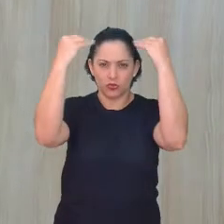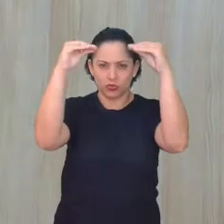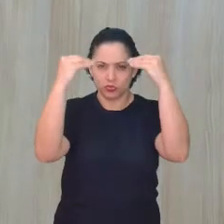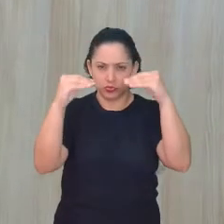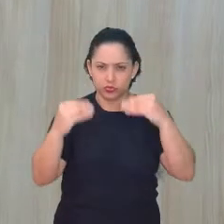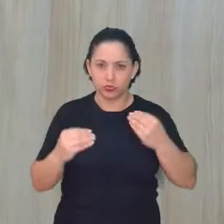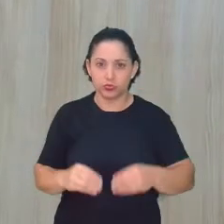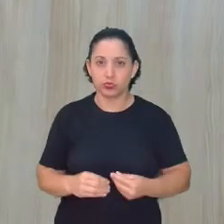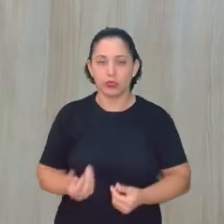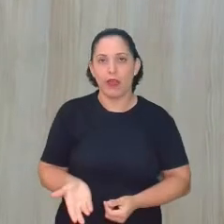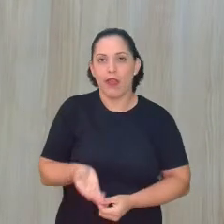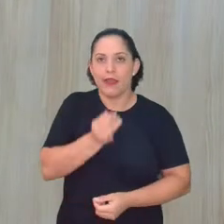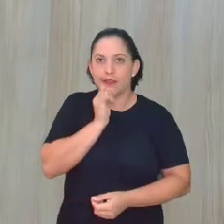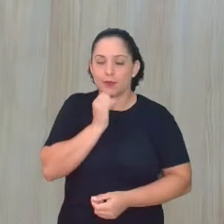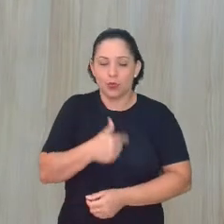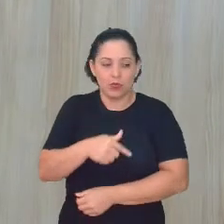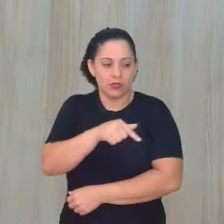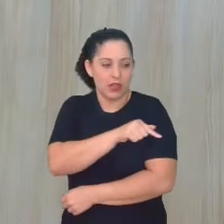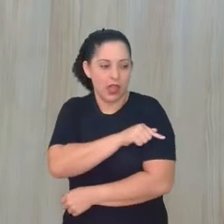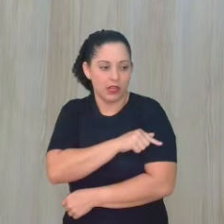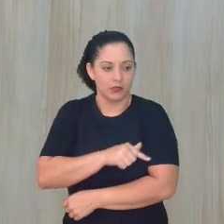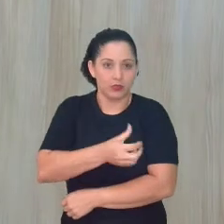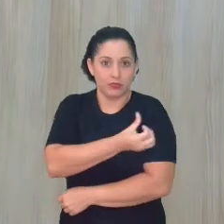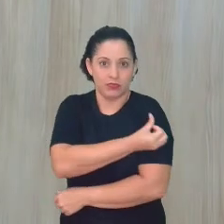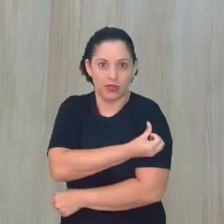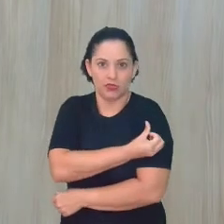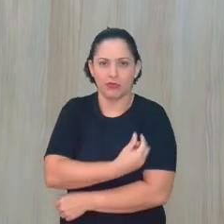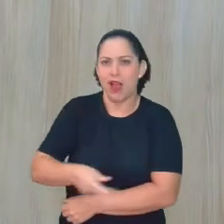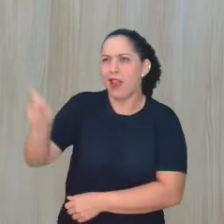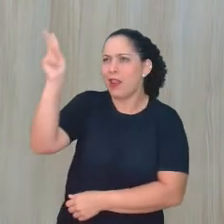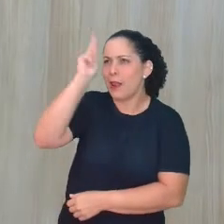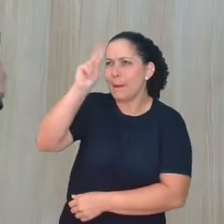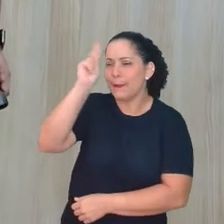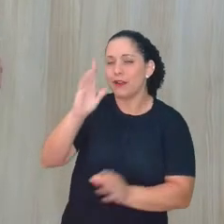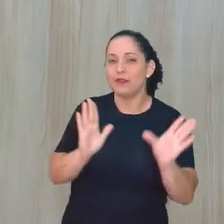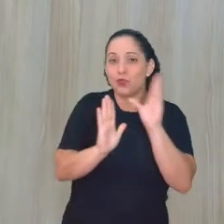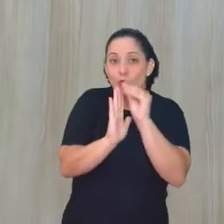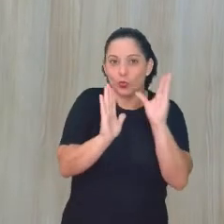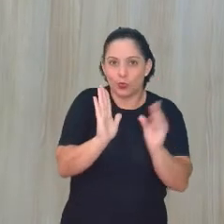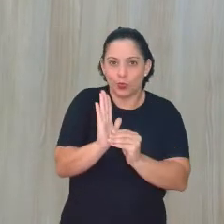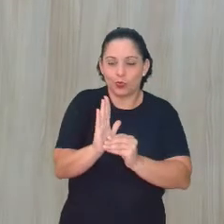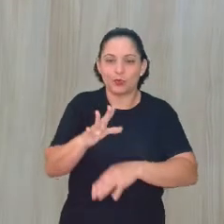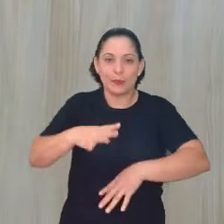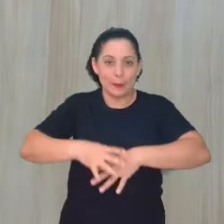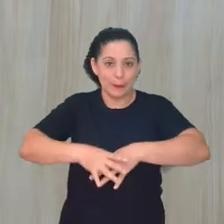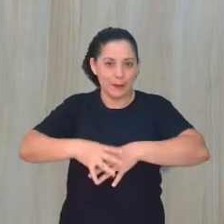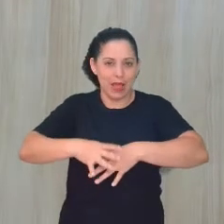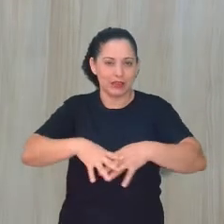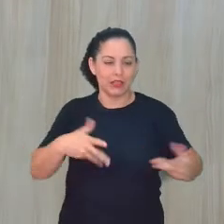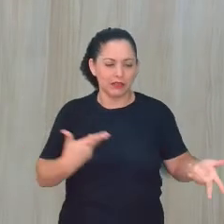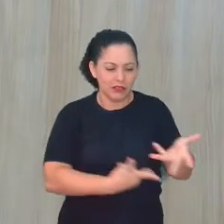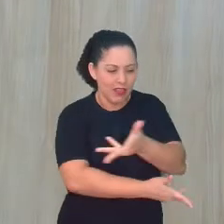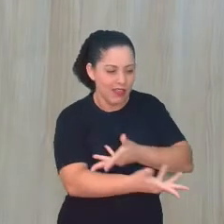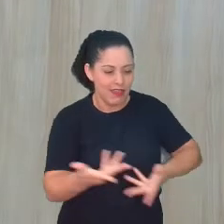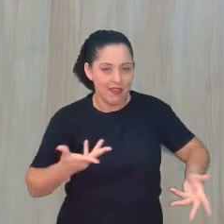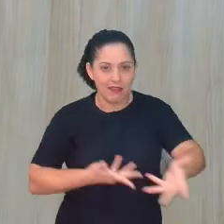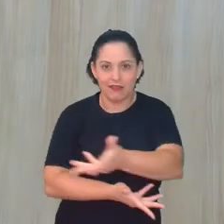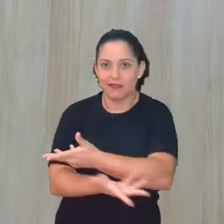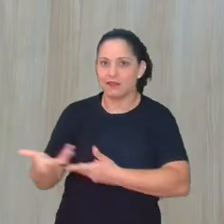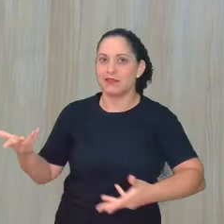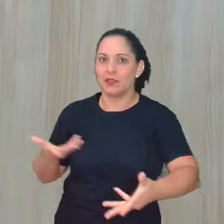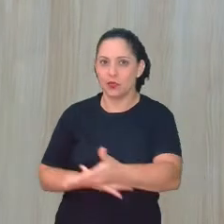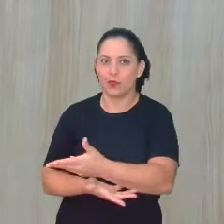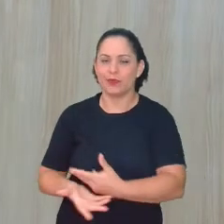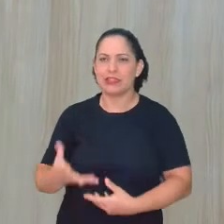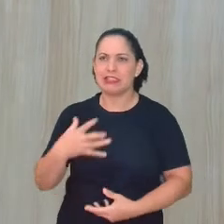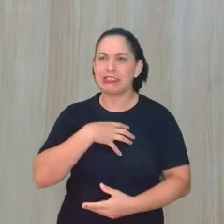anteriores, tá? Para que você possa relembrar aí algum assunto, principalmente de matemática, né, que está tudo interligado, que você possa sentir